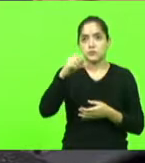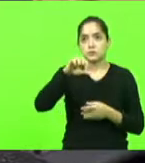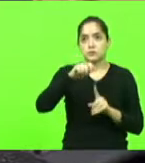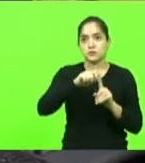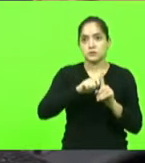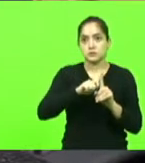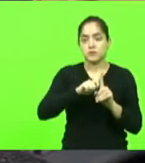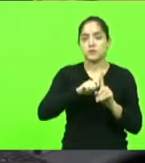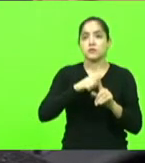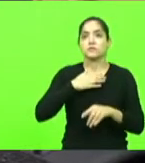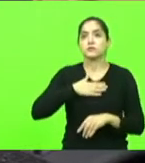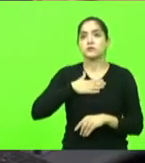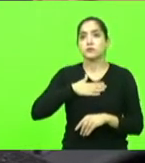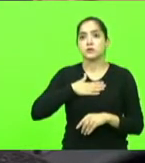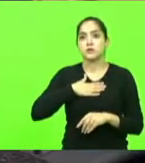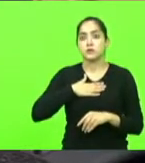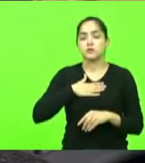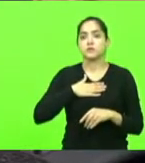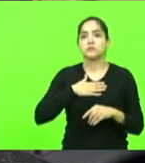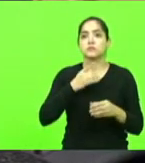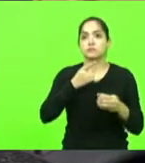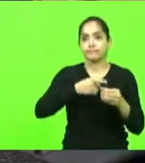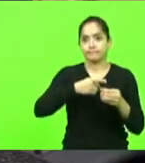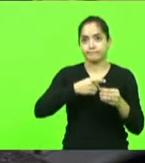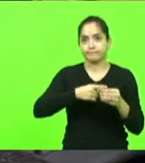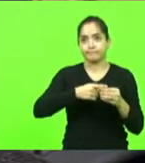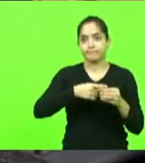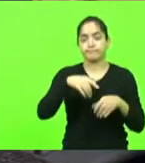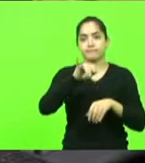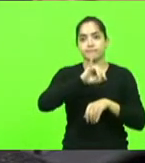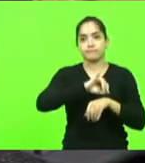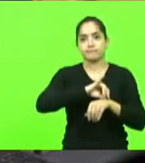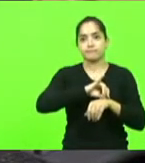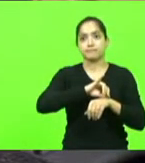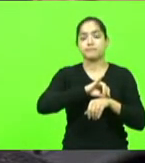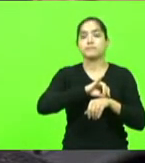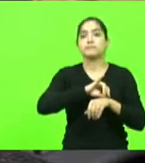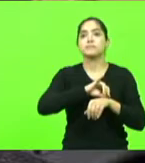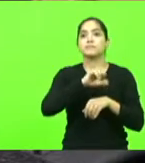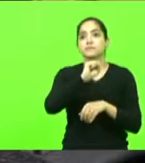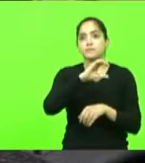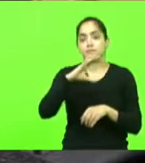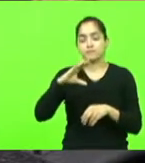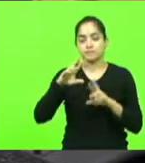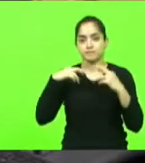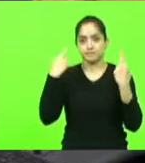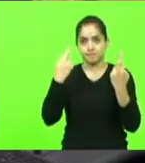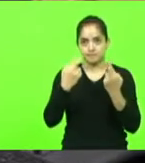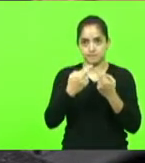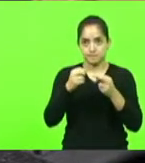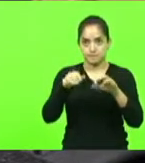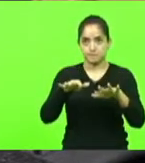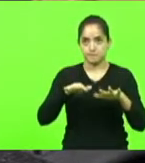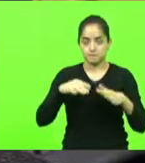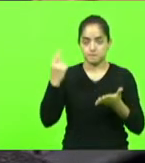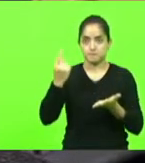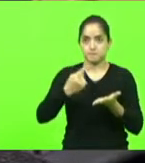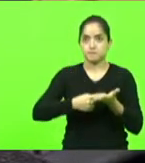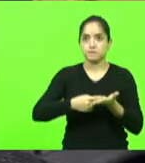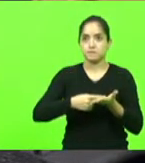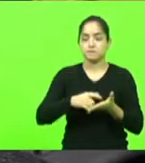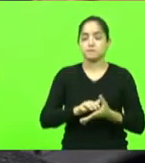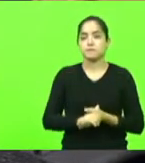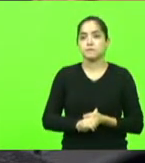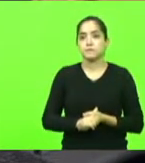2021, nesta cidade, capital do estado de Santa Catarina, reuniu-se à Assembleia Legislativa em sessão